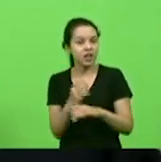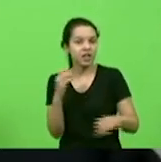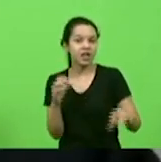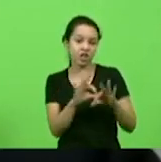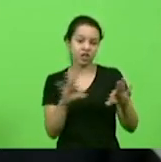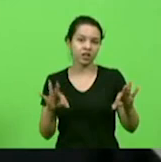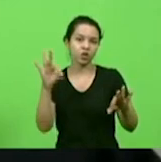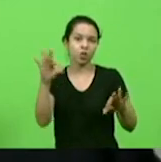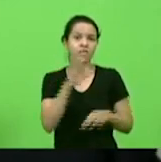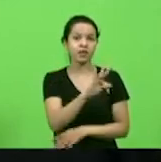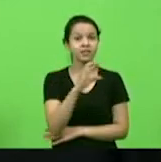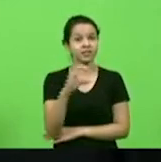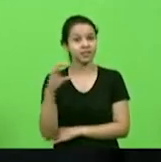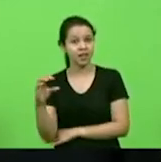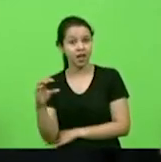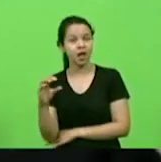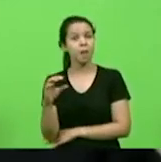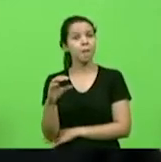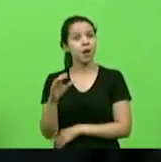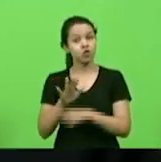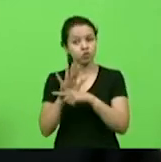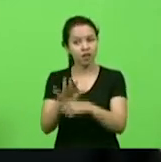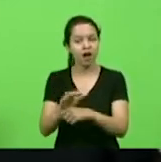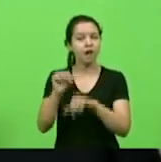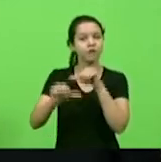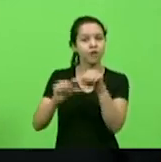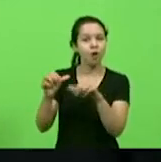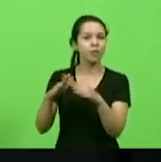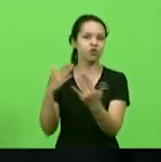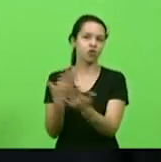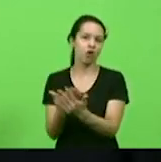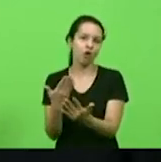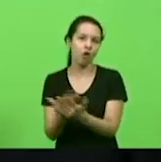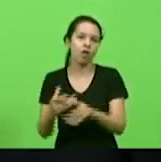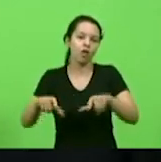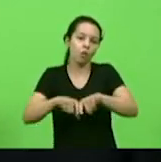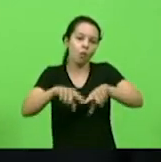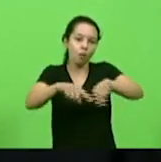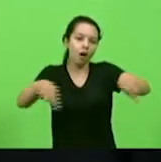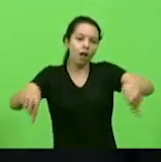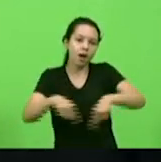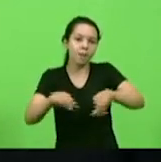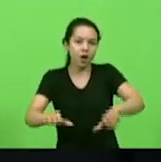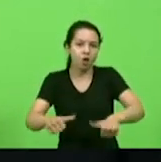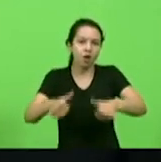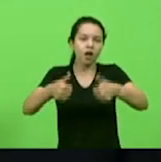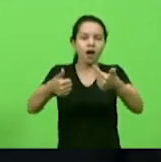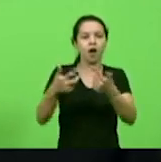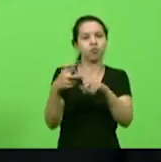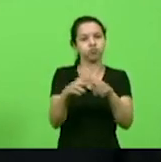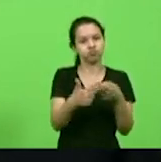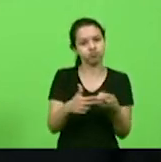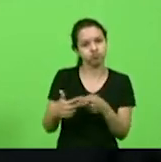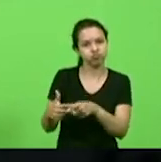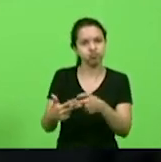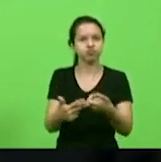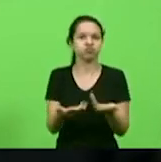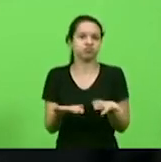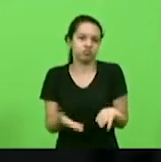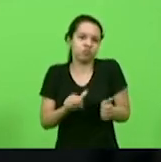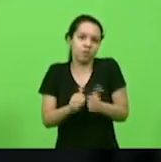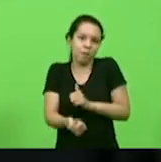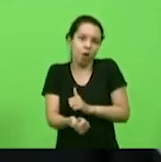do organizador da farra, o dono do animal, o dono do veículo usado no transporte do boi e, inclusive,